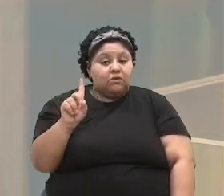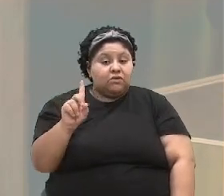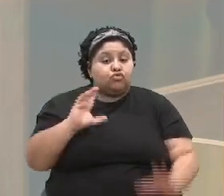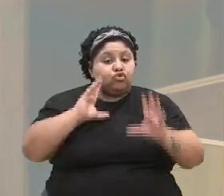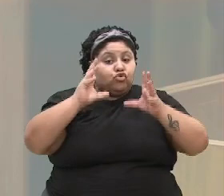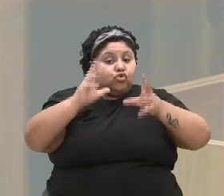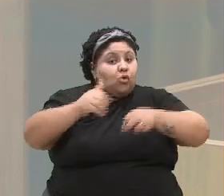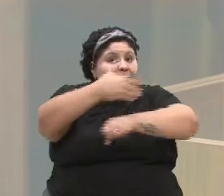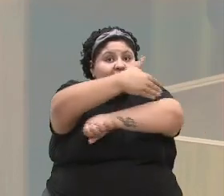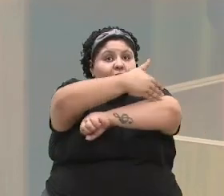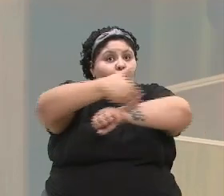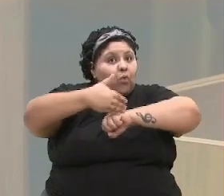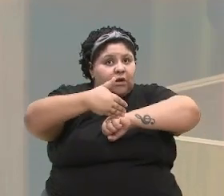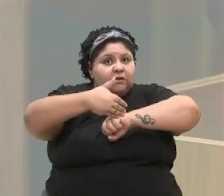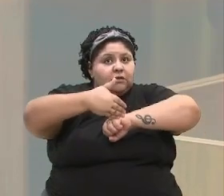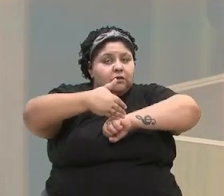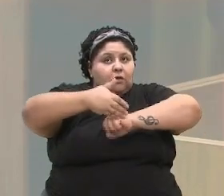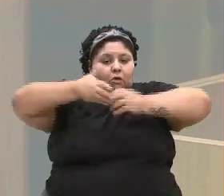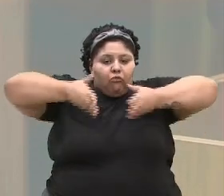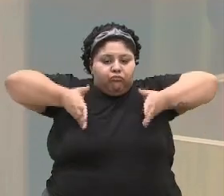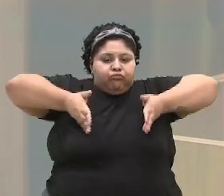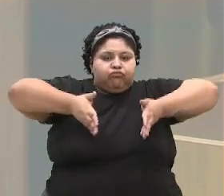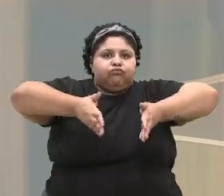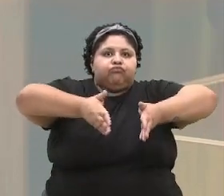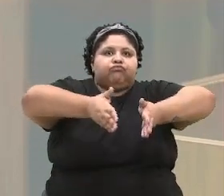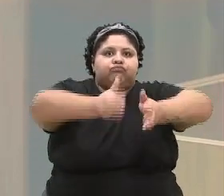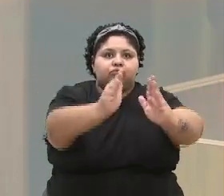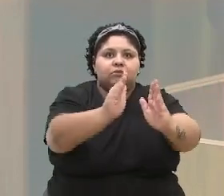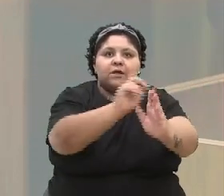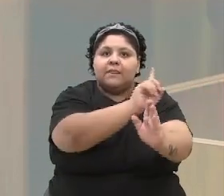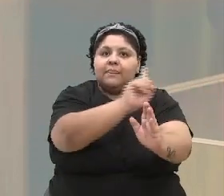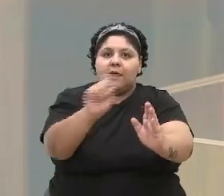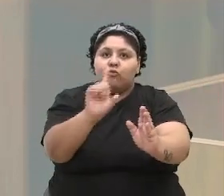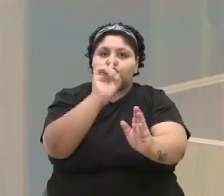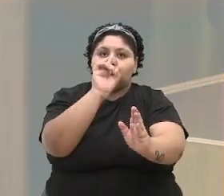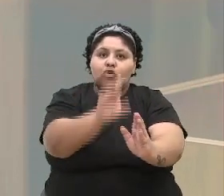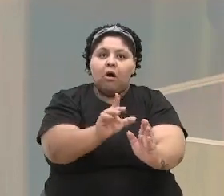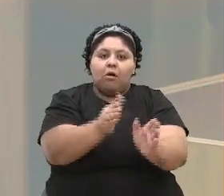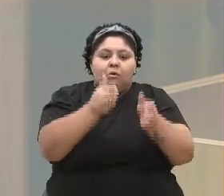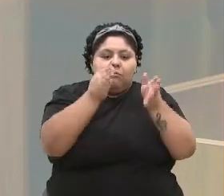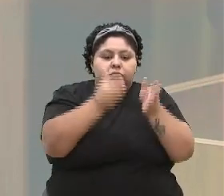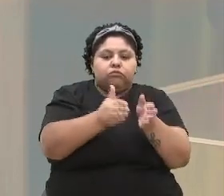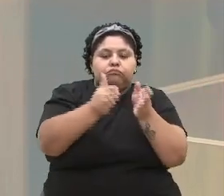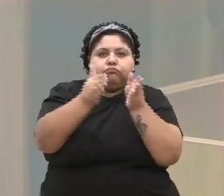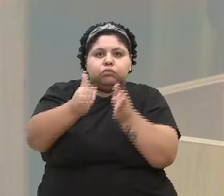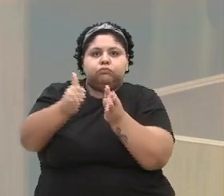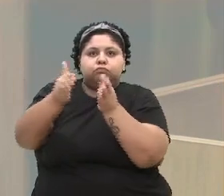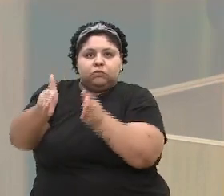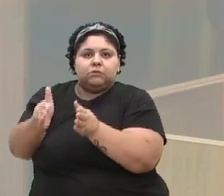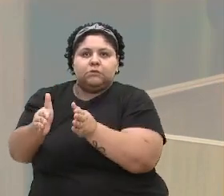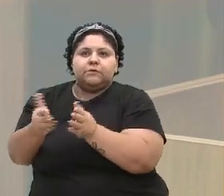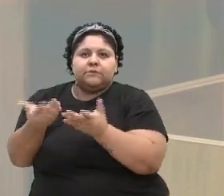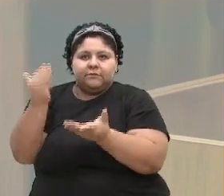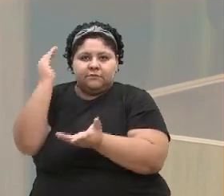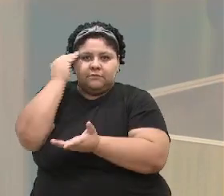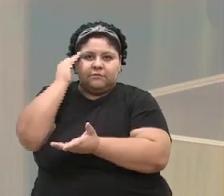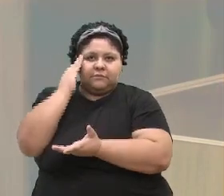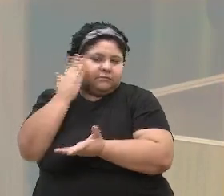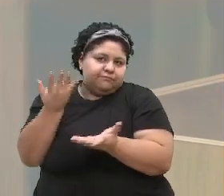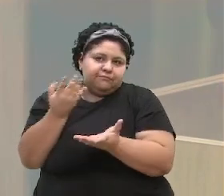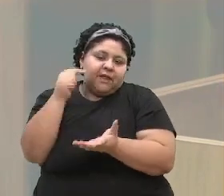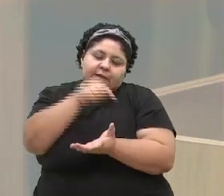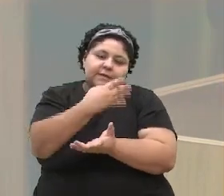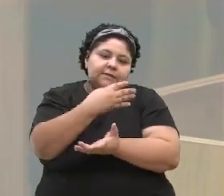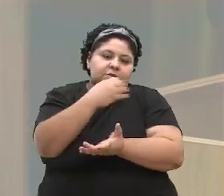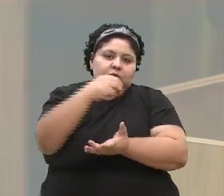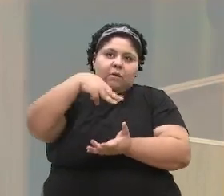inteiras, não são ruas inteiras. Gravem. E desses 40 milhões, é bem provável que vai